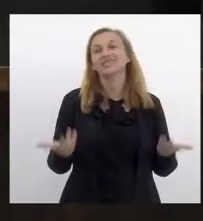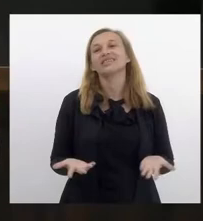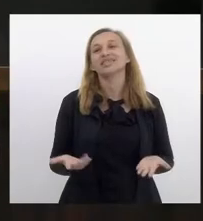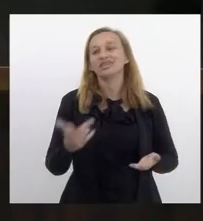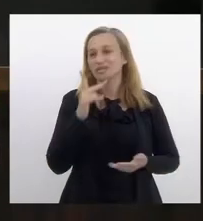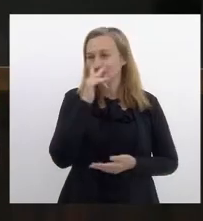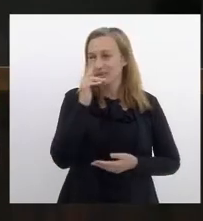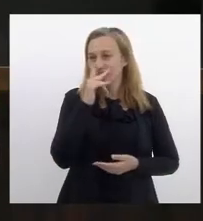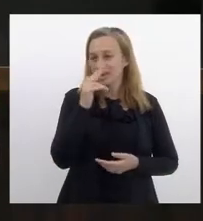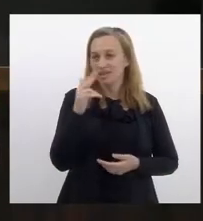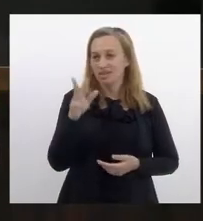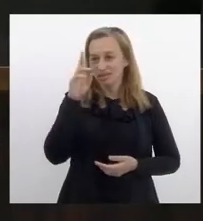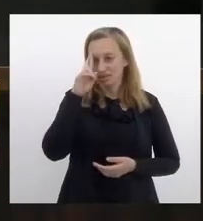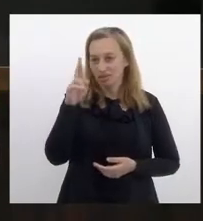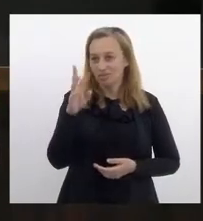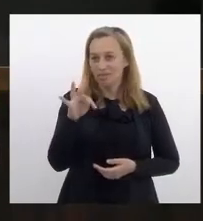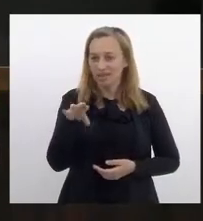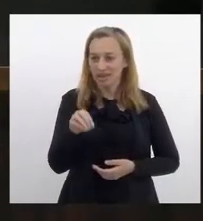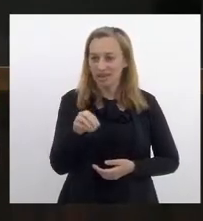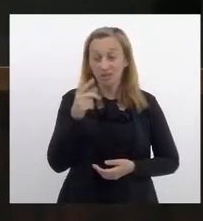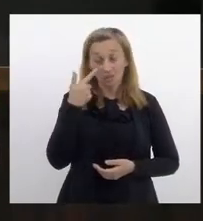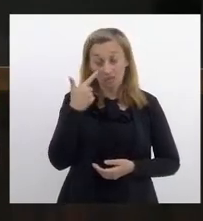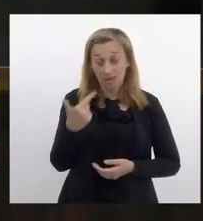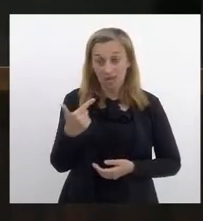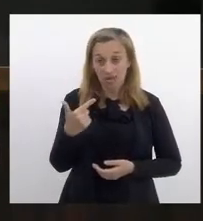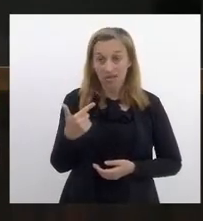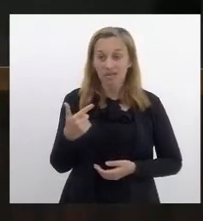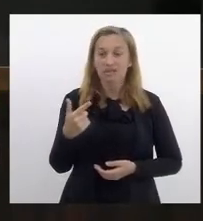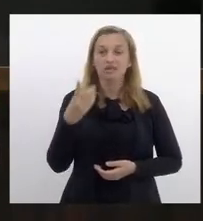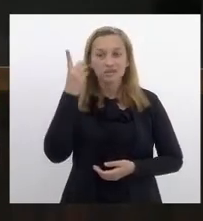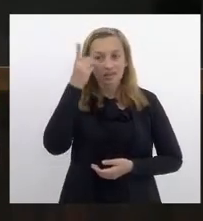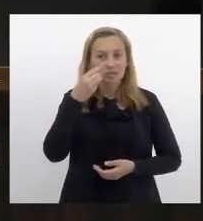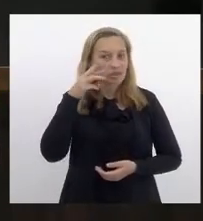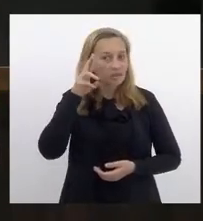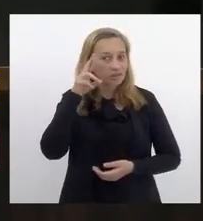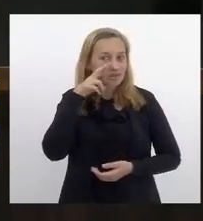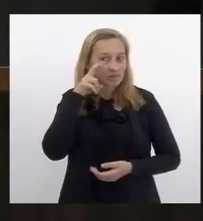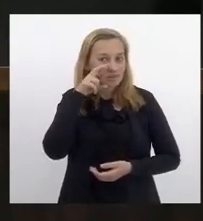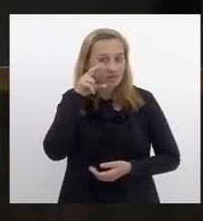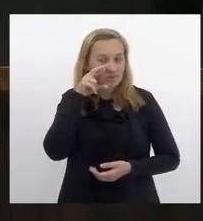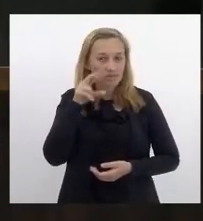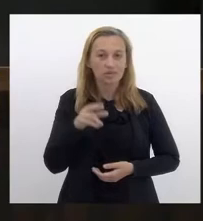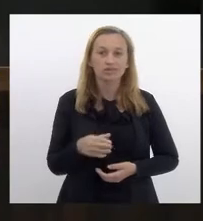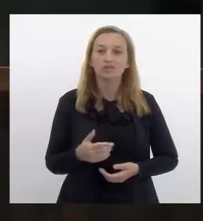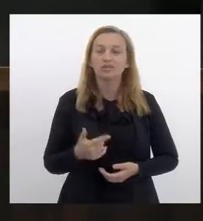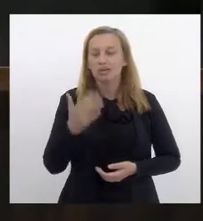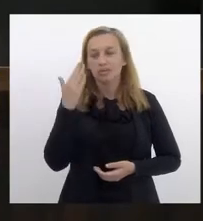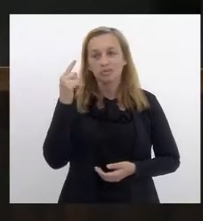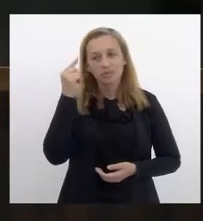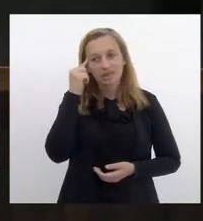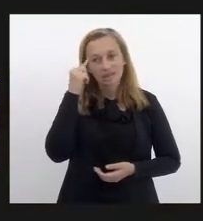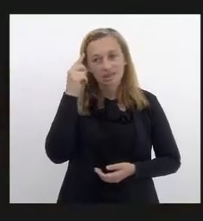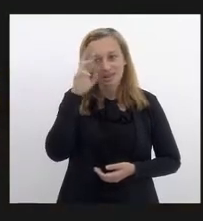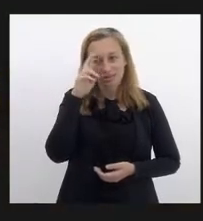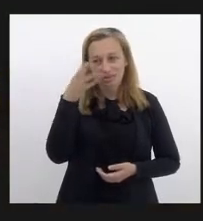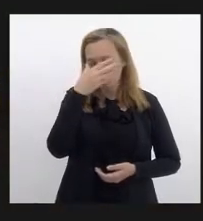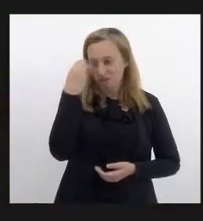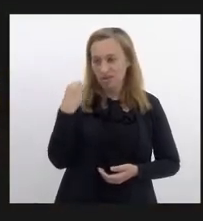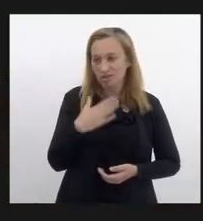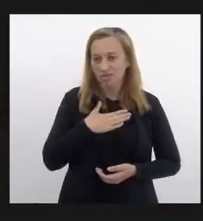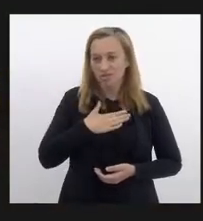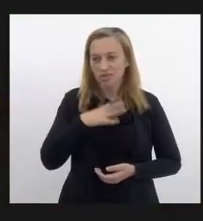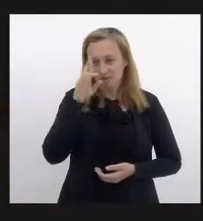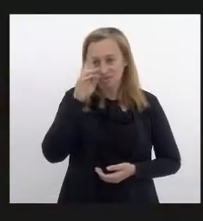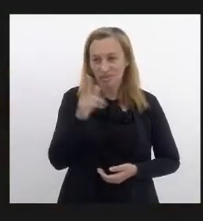o subtenente Bernardo, há um sorriso. Deputado Rosenberg Reis. Eu pensei que o senhor ia me esquecer,